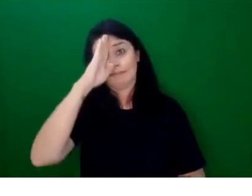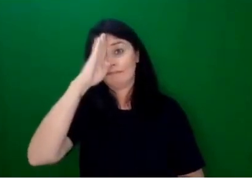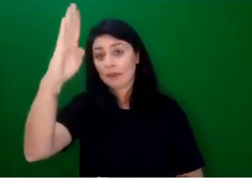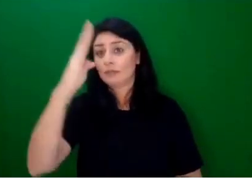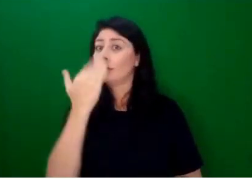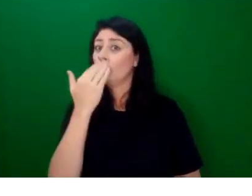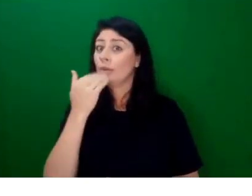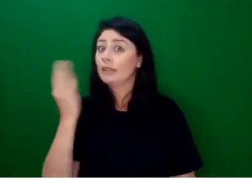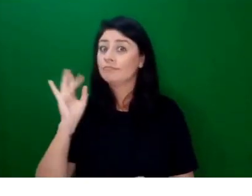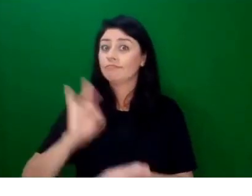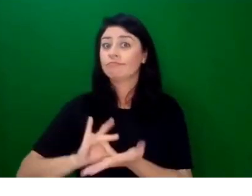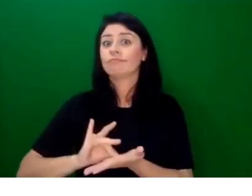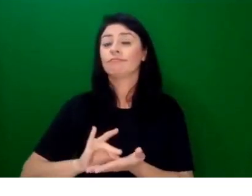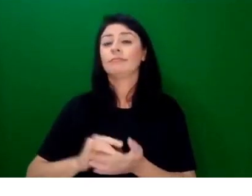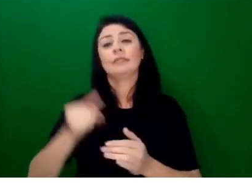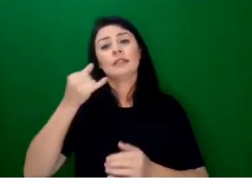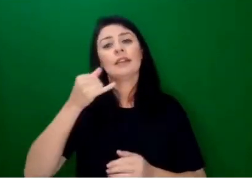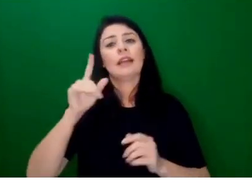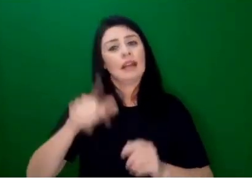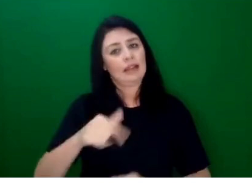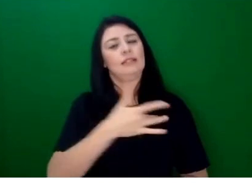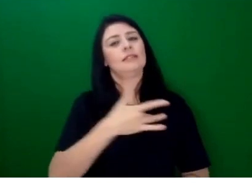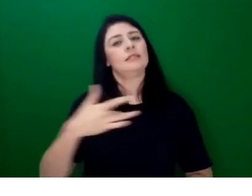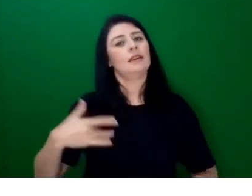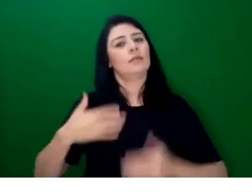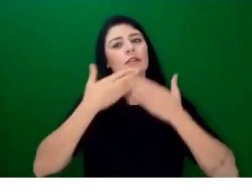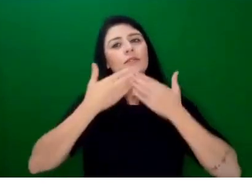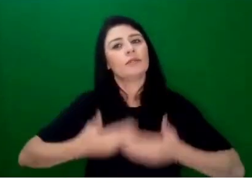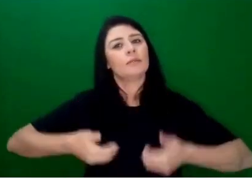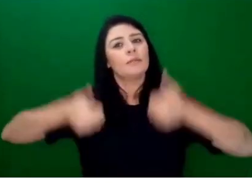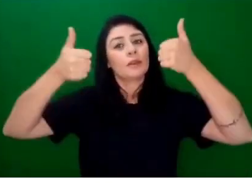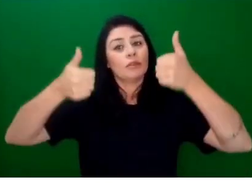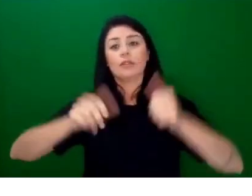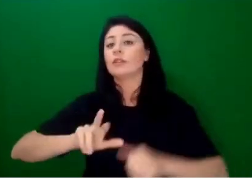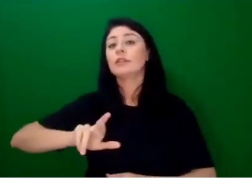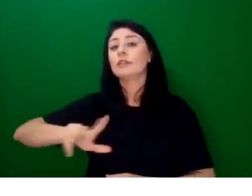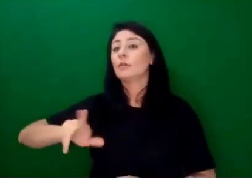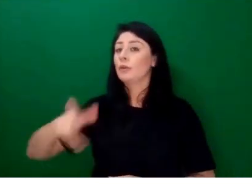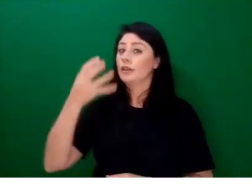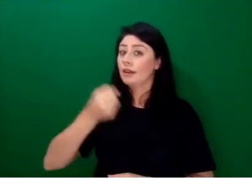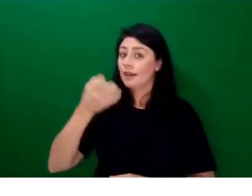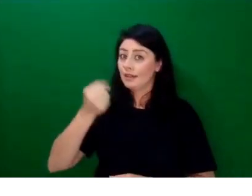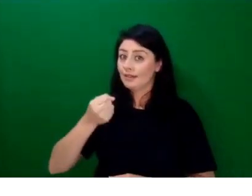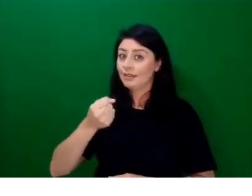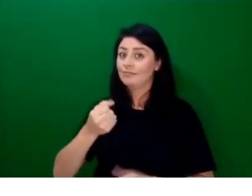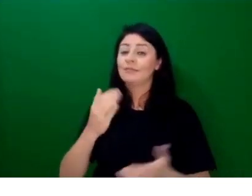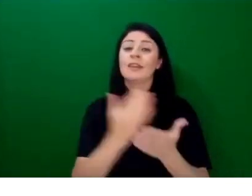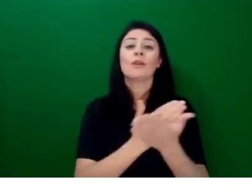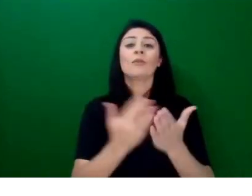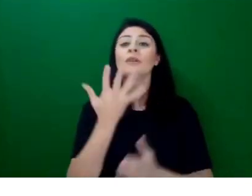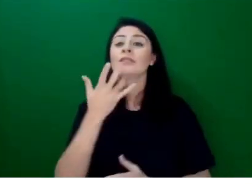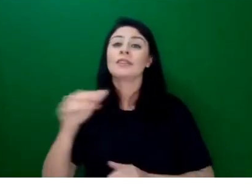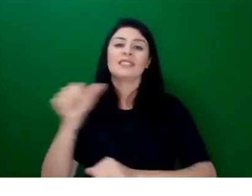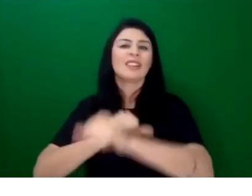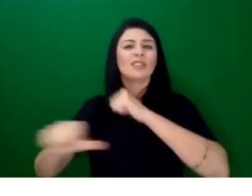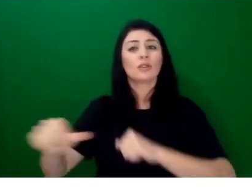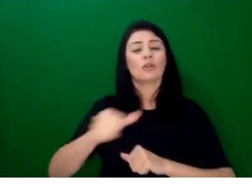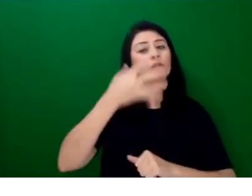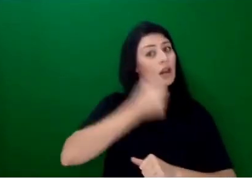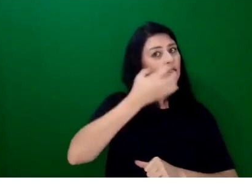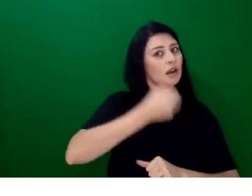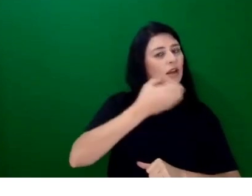alimento para a criança se desenvolver saudável, não mais o leite. E tem muitas crianças que trocam a comida por o